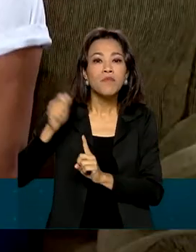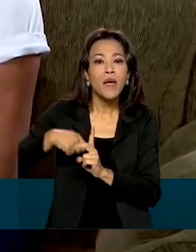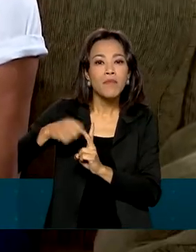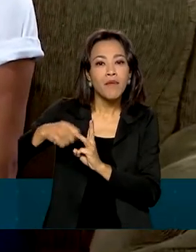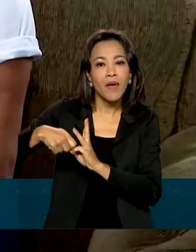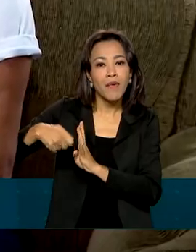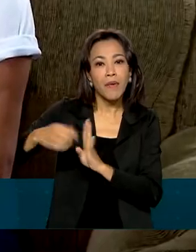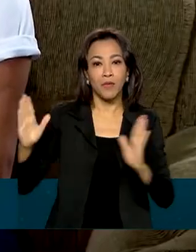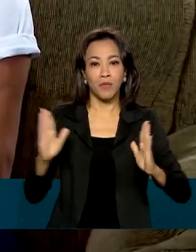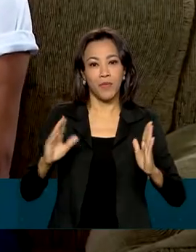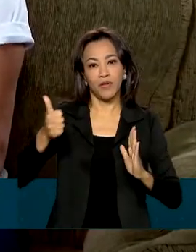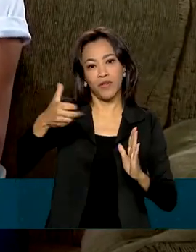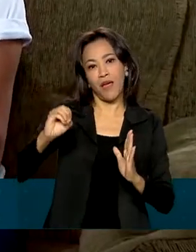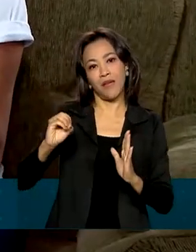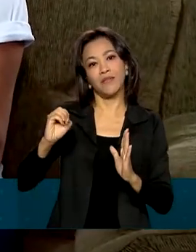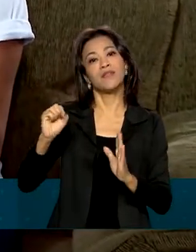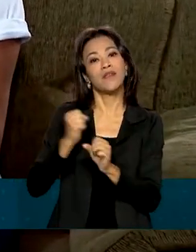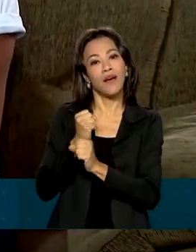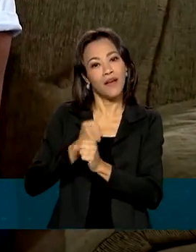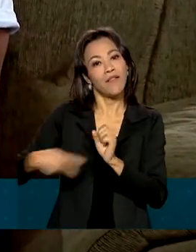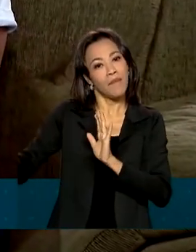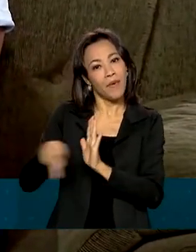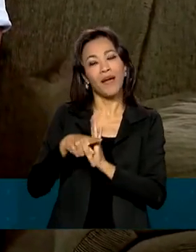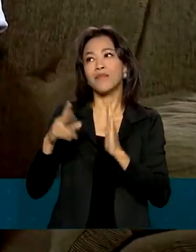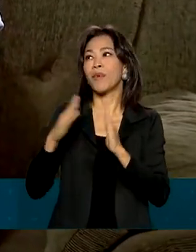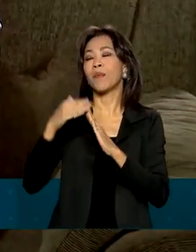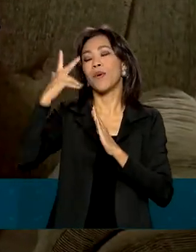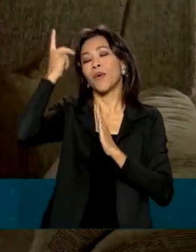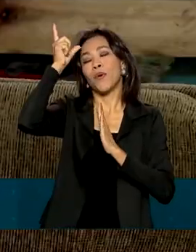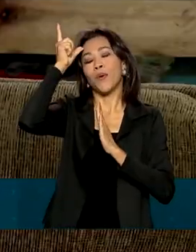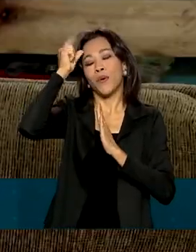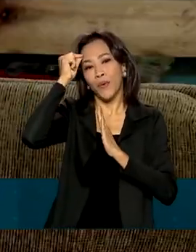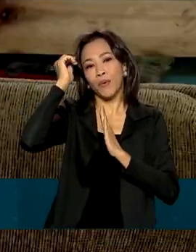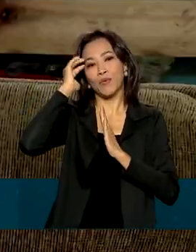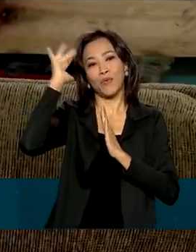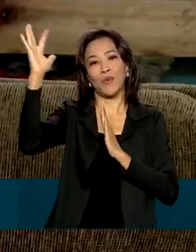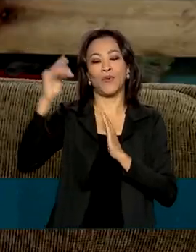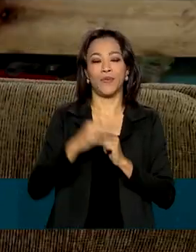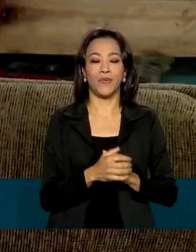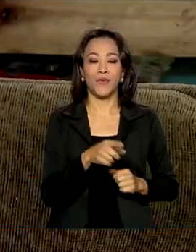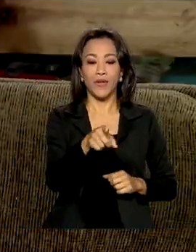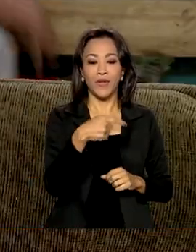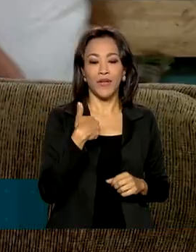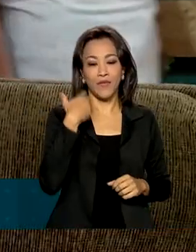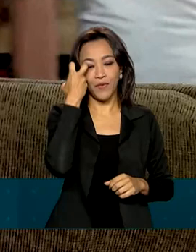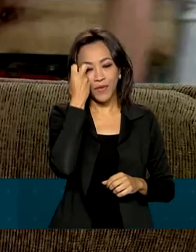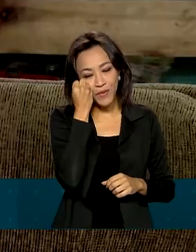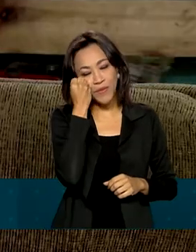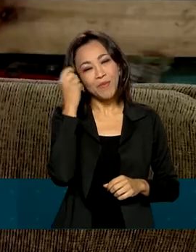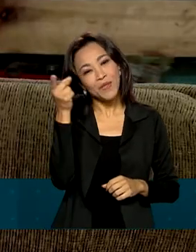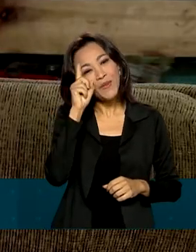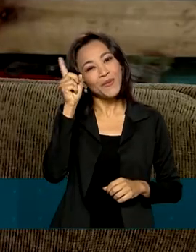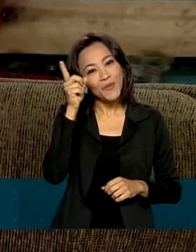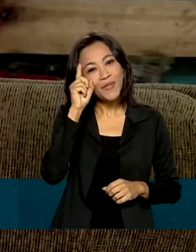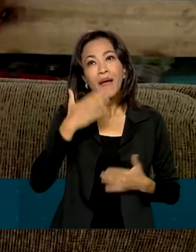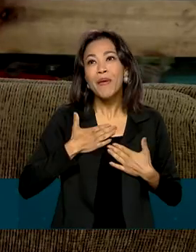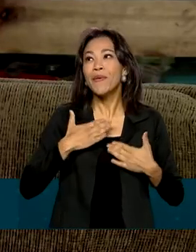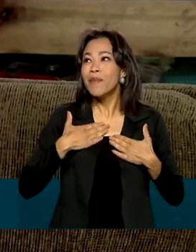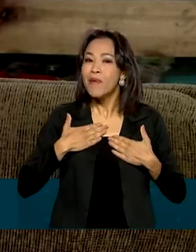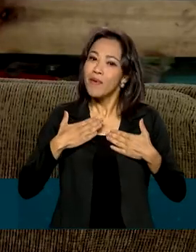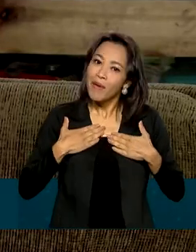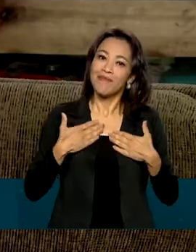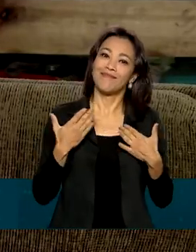10 anos e vai ter a casa própria. Um sonho realizado. É meu, vou dormir todos os dias e falar é meu,